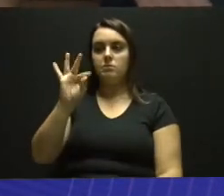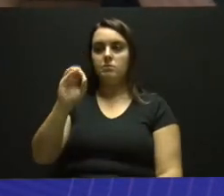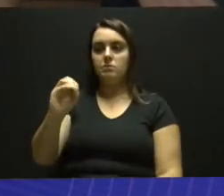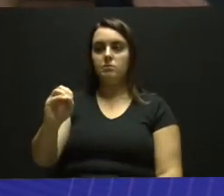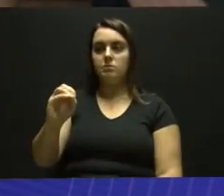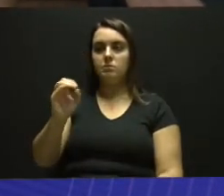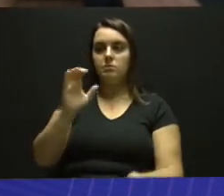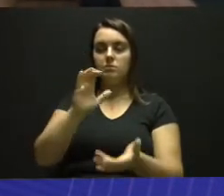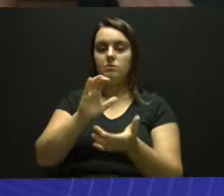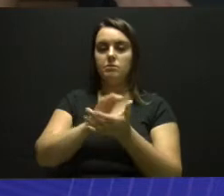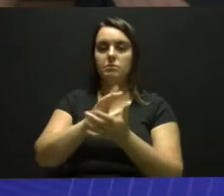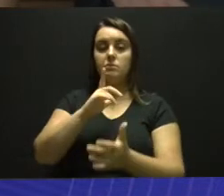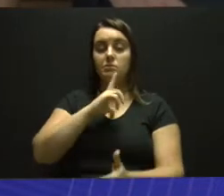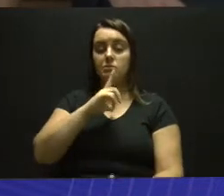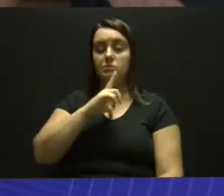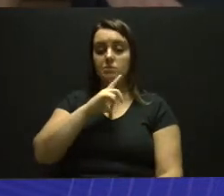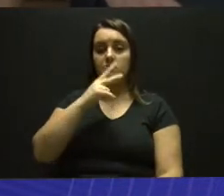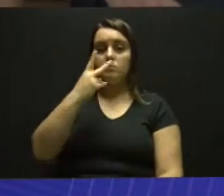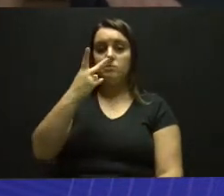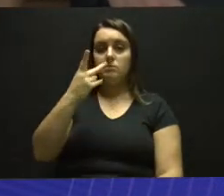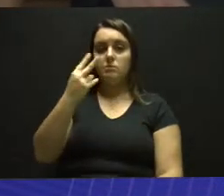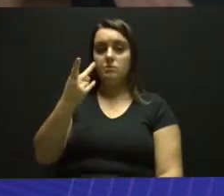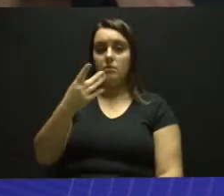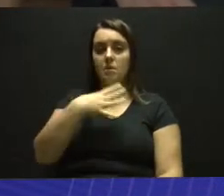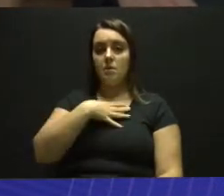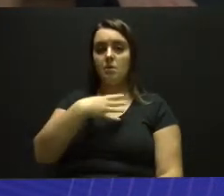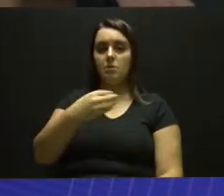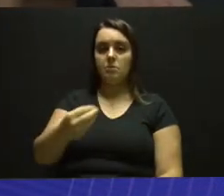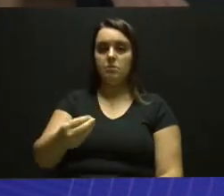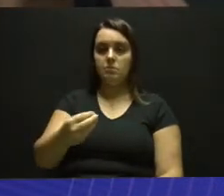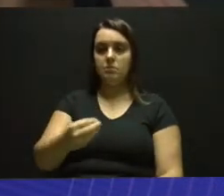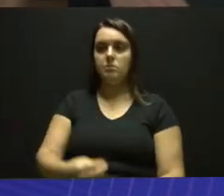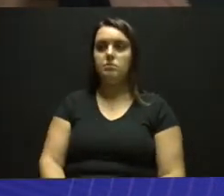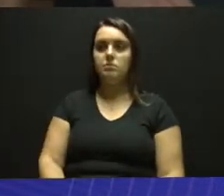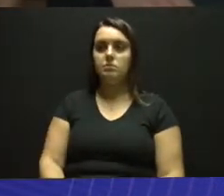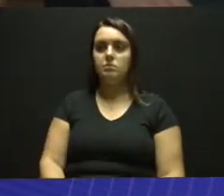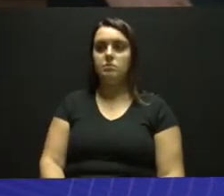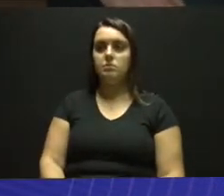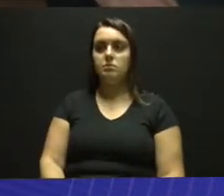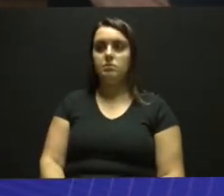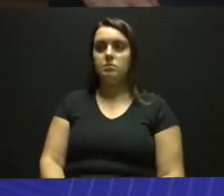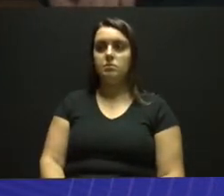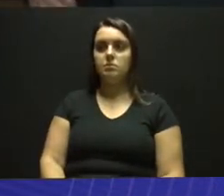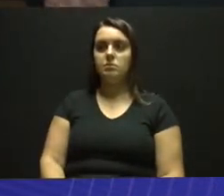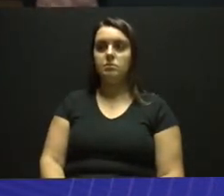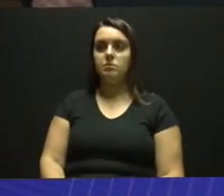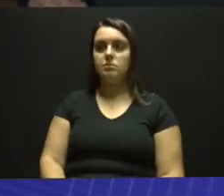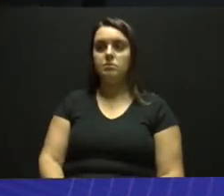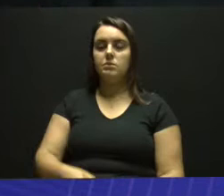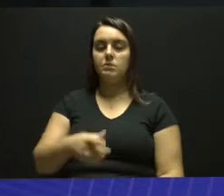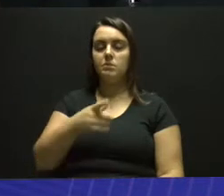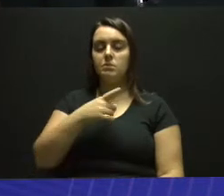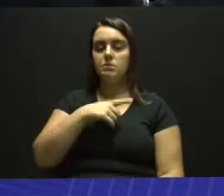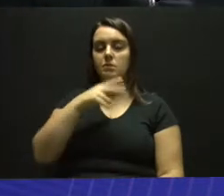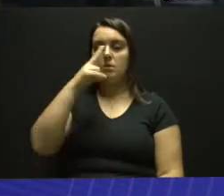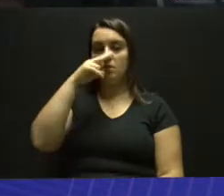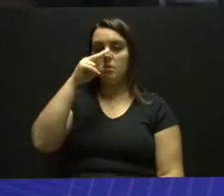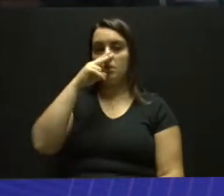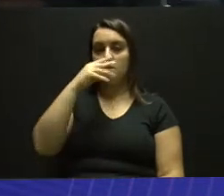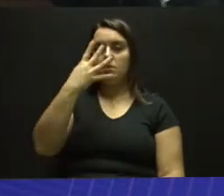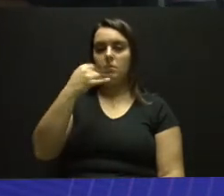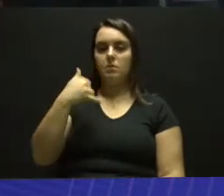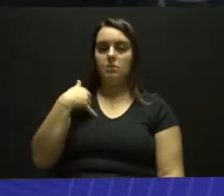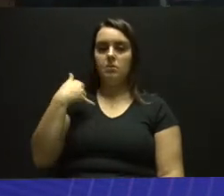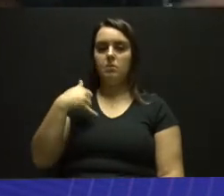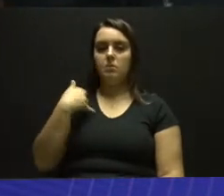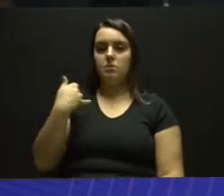filhas a linha de 25 anos e camile de 16 além de ter uma neta de quatro anos a na laura